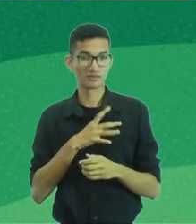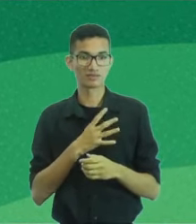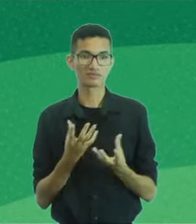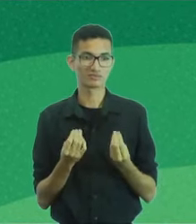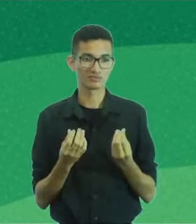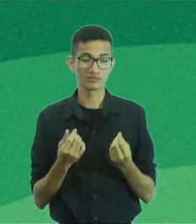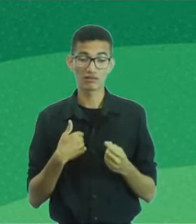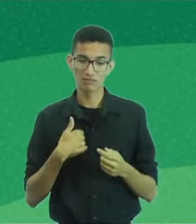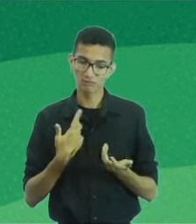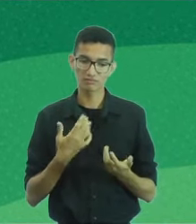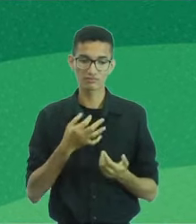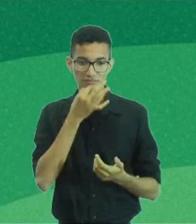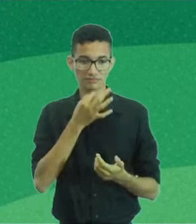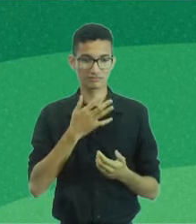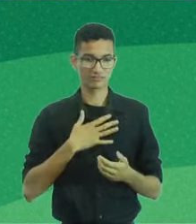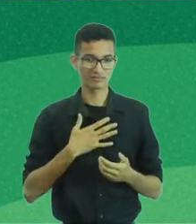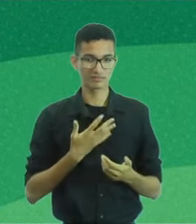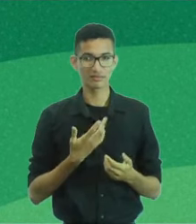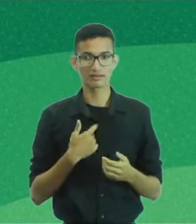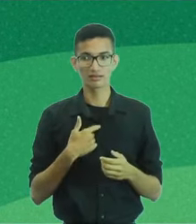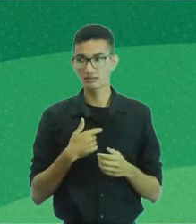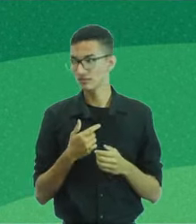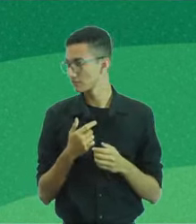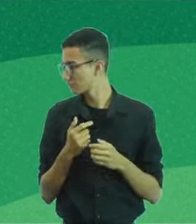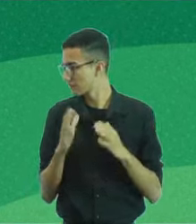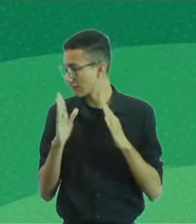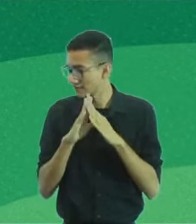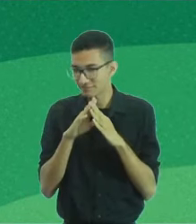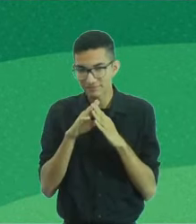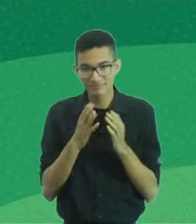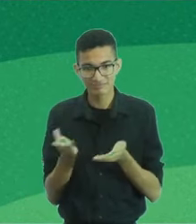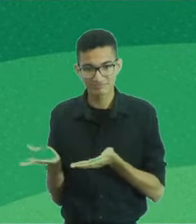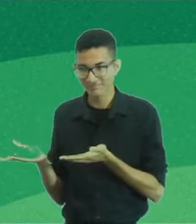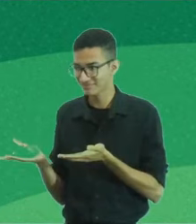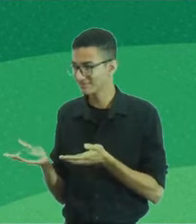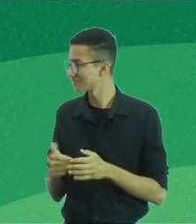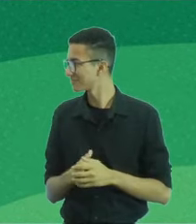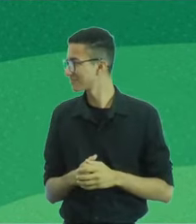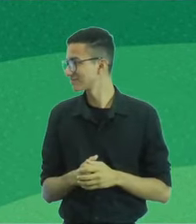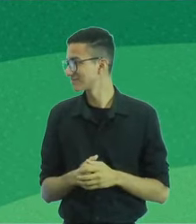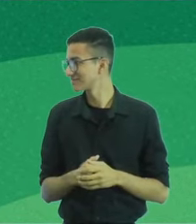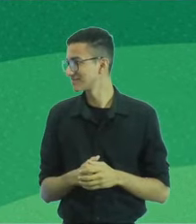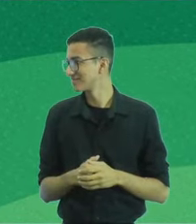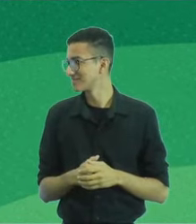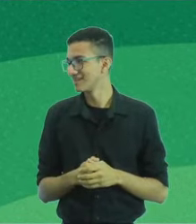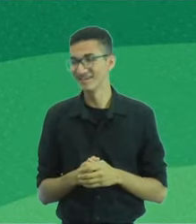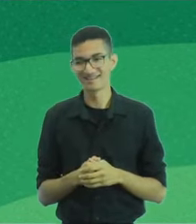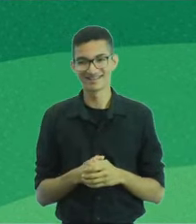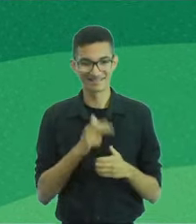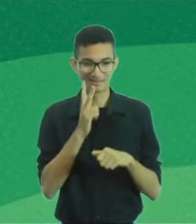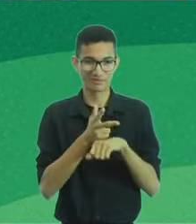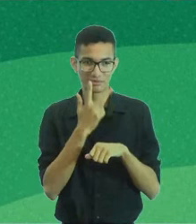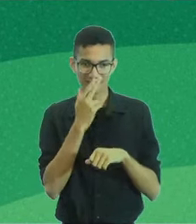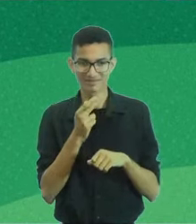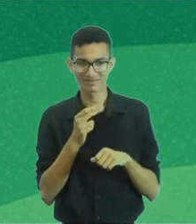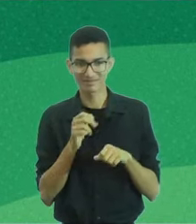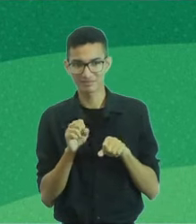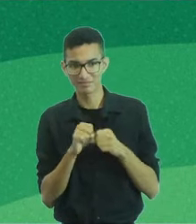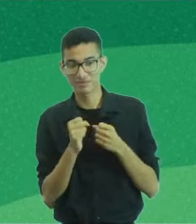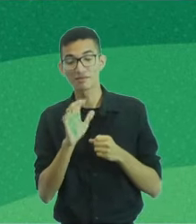eu pelo menos eu ficava assim dentro de casa assim né Não sei se vou estragar a filmagem perdão e